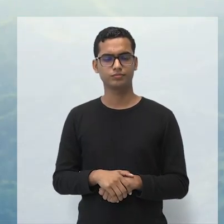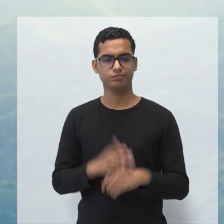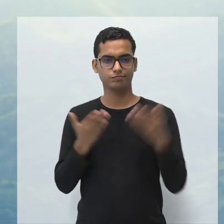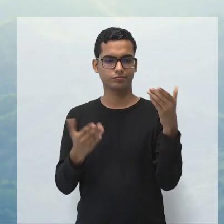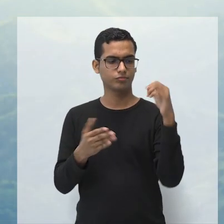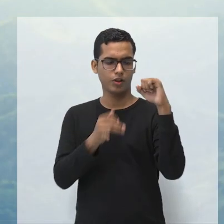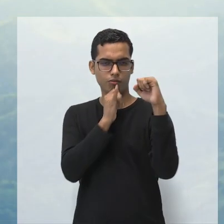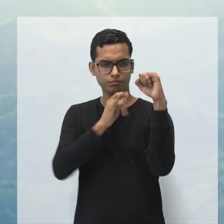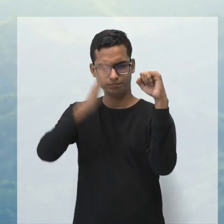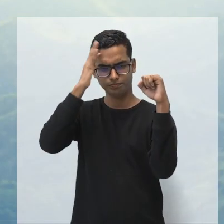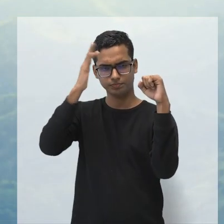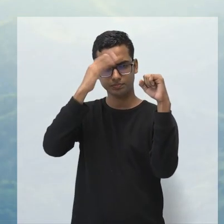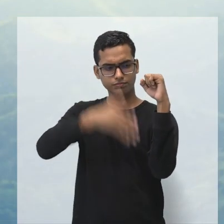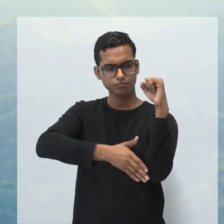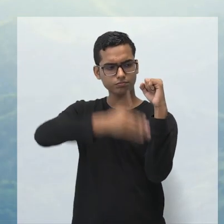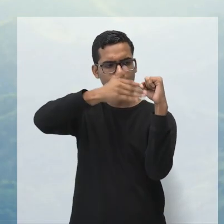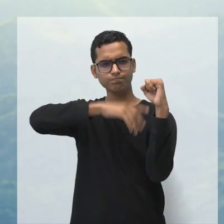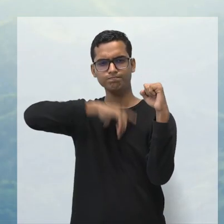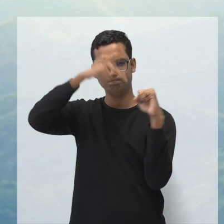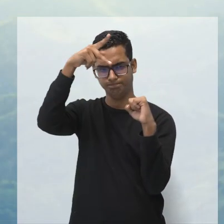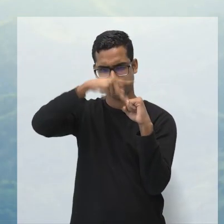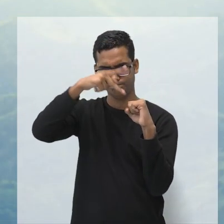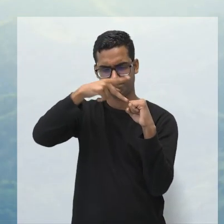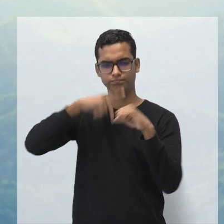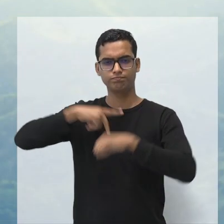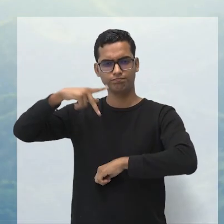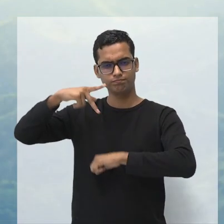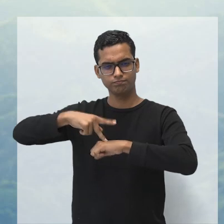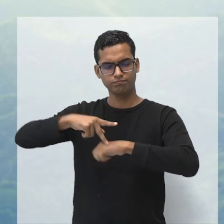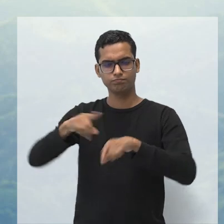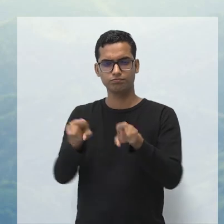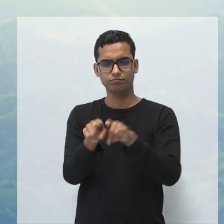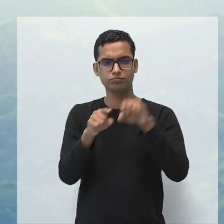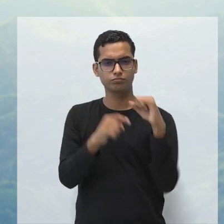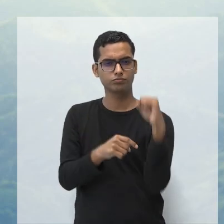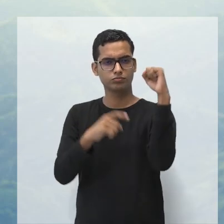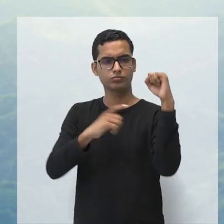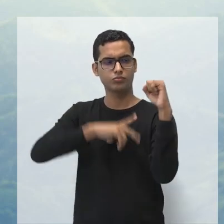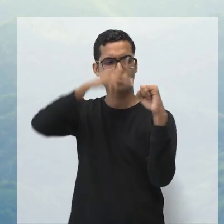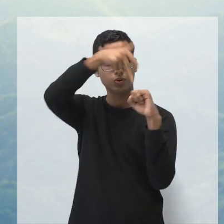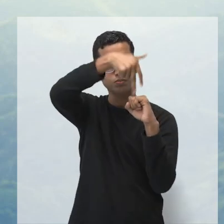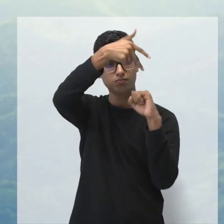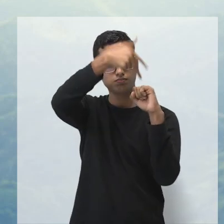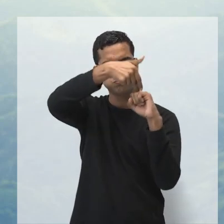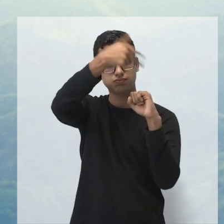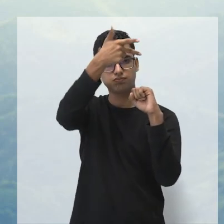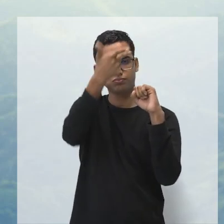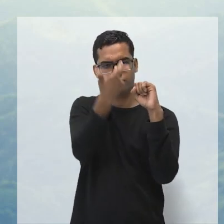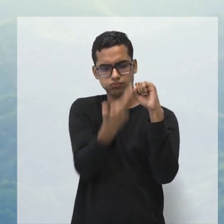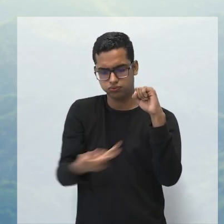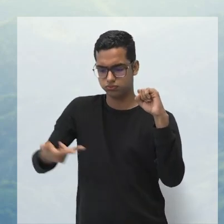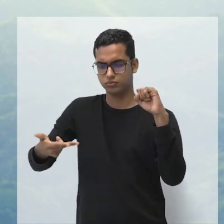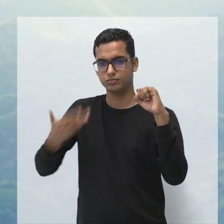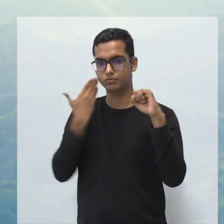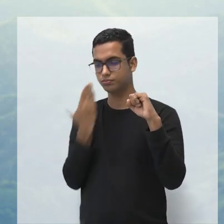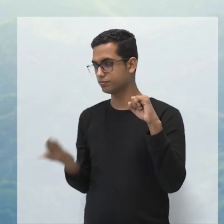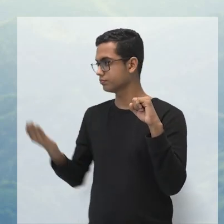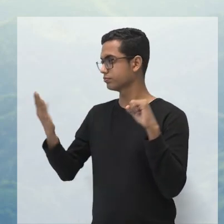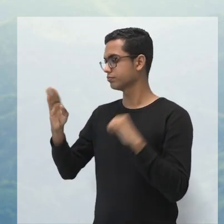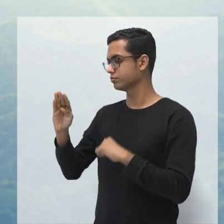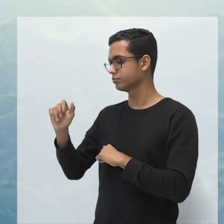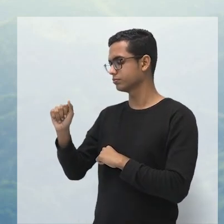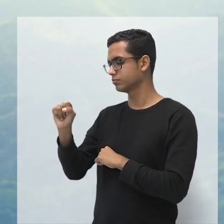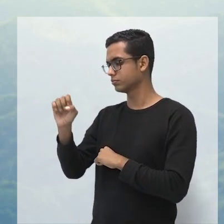Dá até um friozinho na barriga da gente olhar, mas é de um lugar como este que acontece aí o salto do base